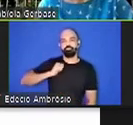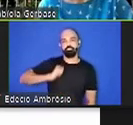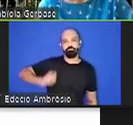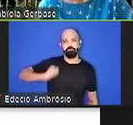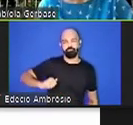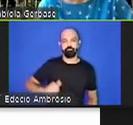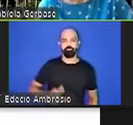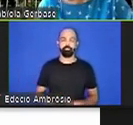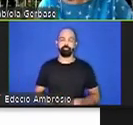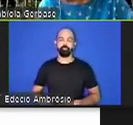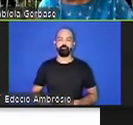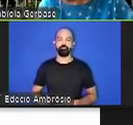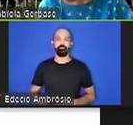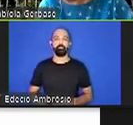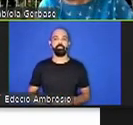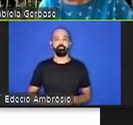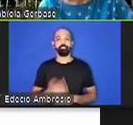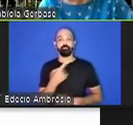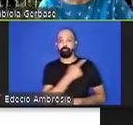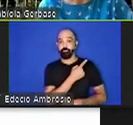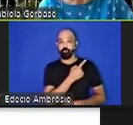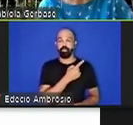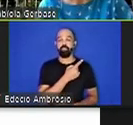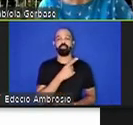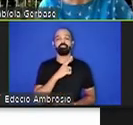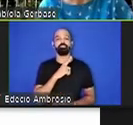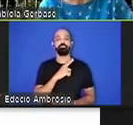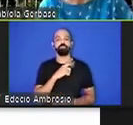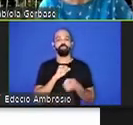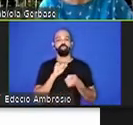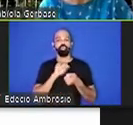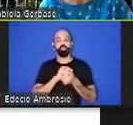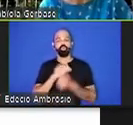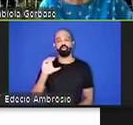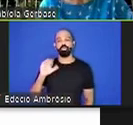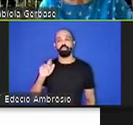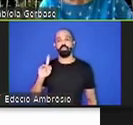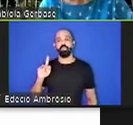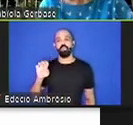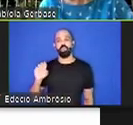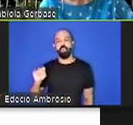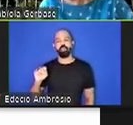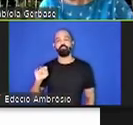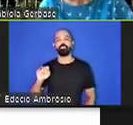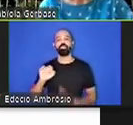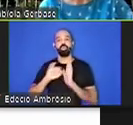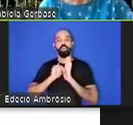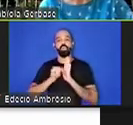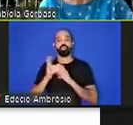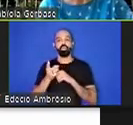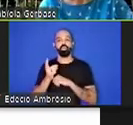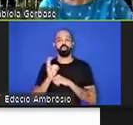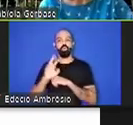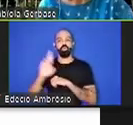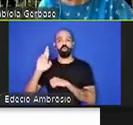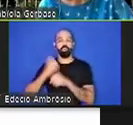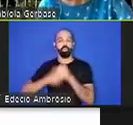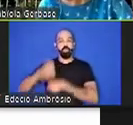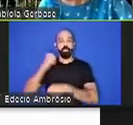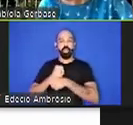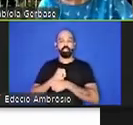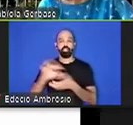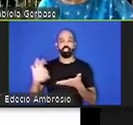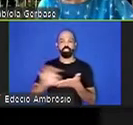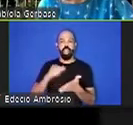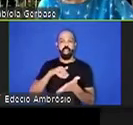Aqui vocês veem quando a gente lançou, junto com a CAPES, o edital de doutorado no ano passado, com inscrições até setembro do ano